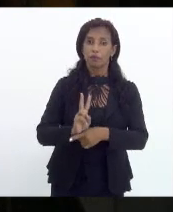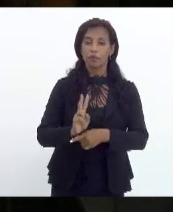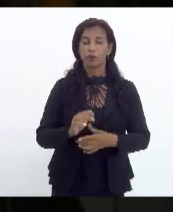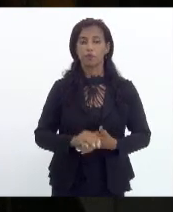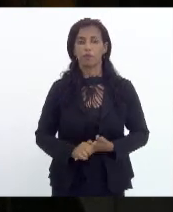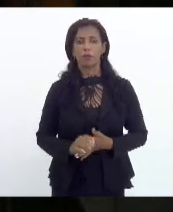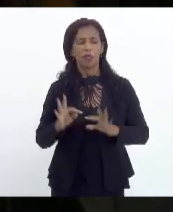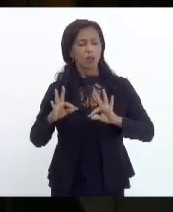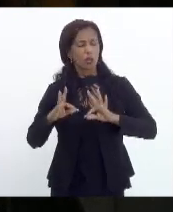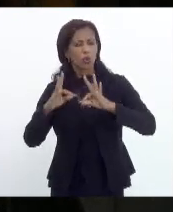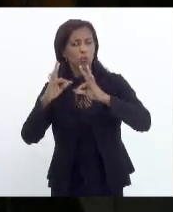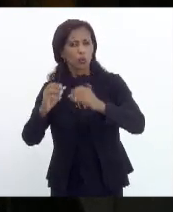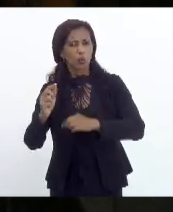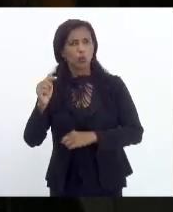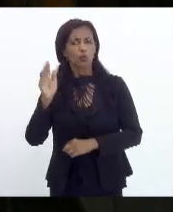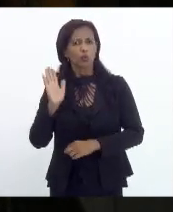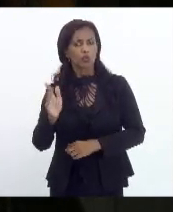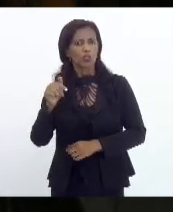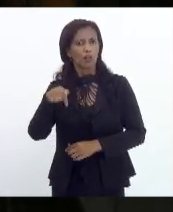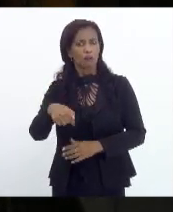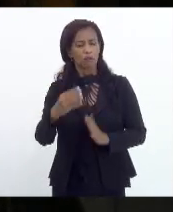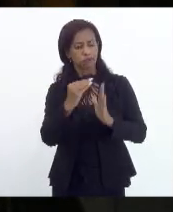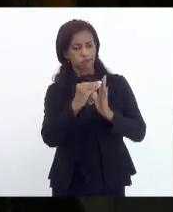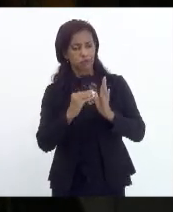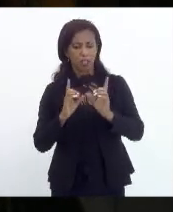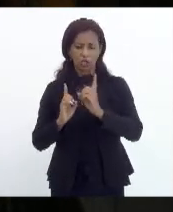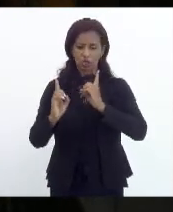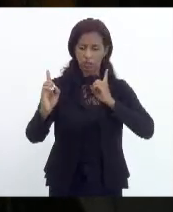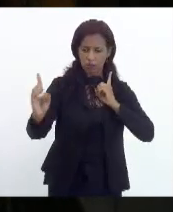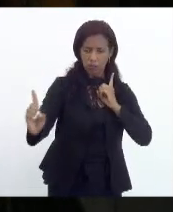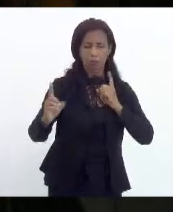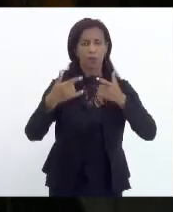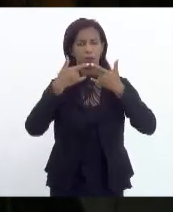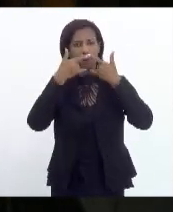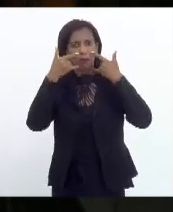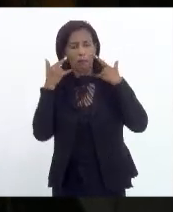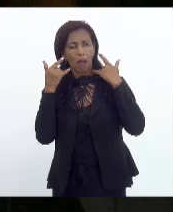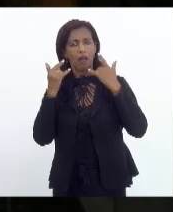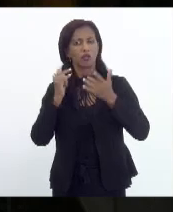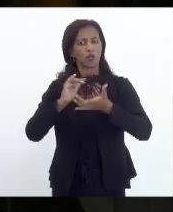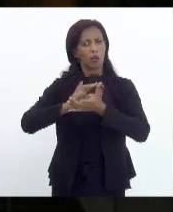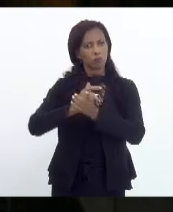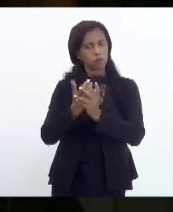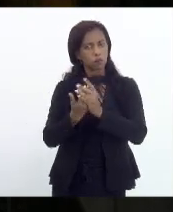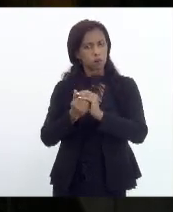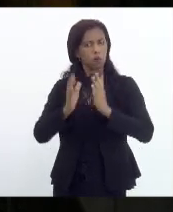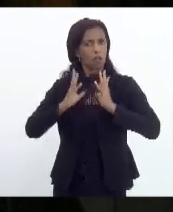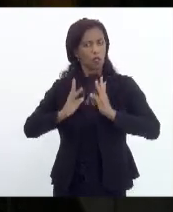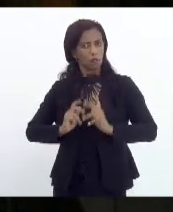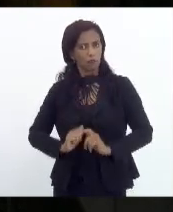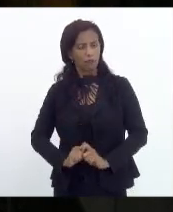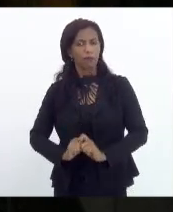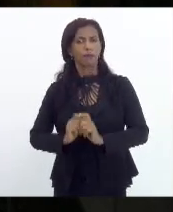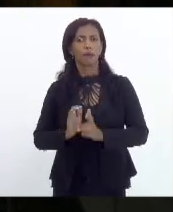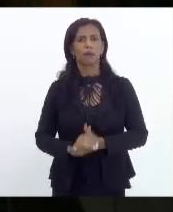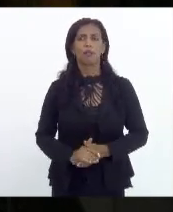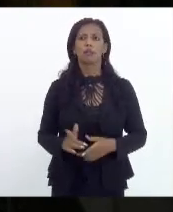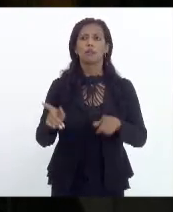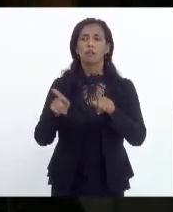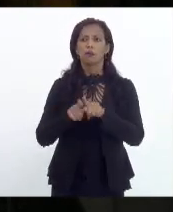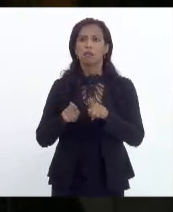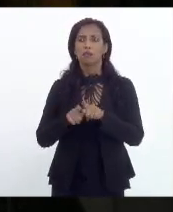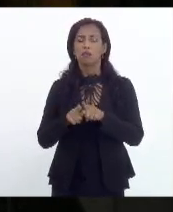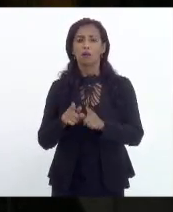é tudo isso aqui que já coloquei distanciamento uso de máscara genes nas mãos e